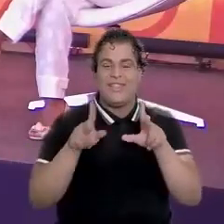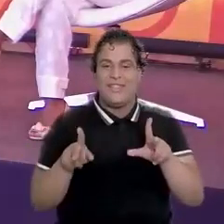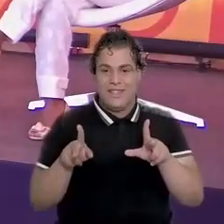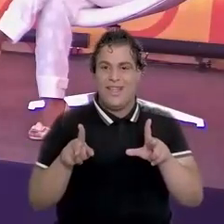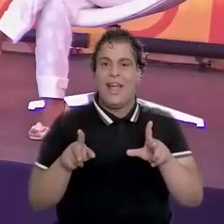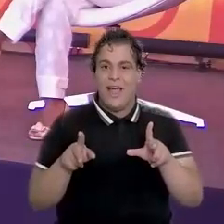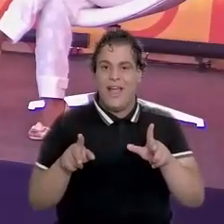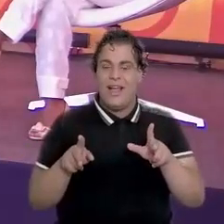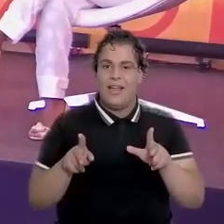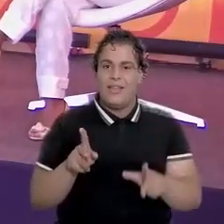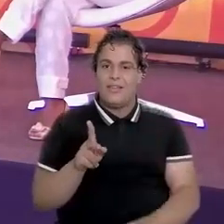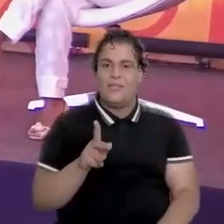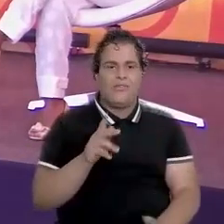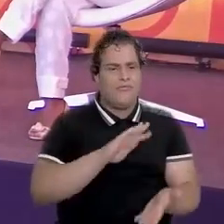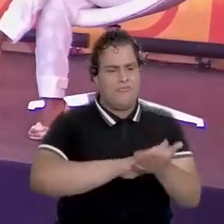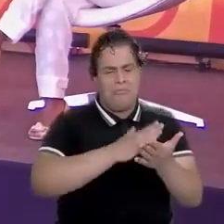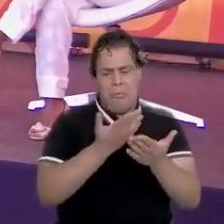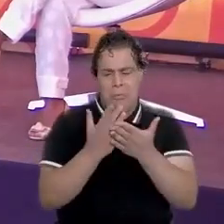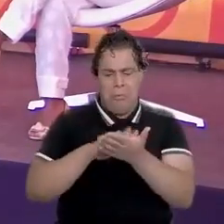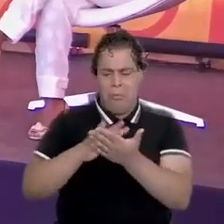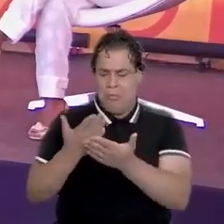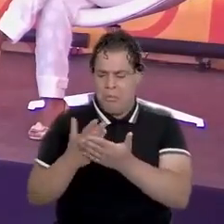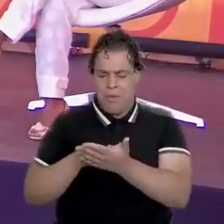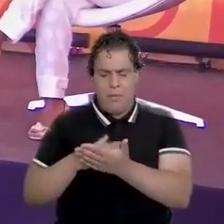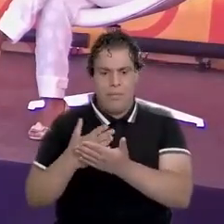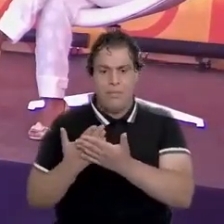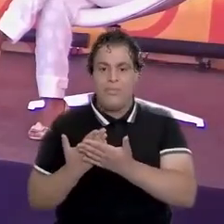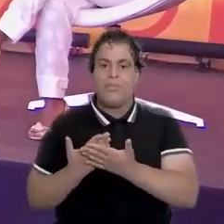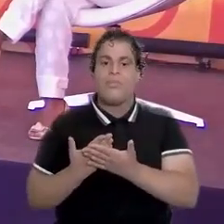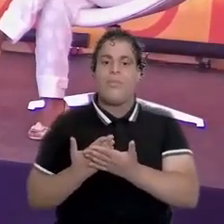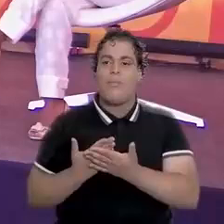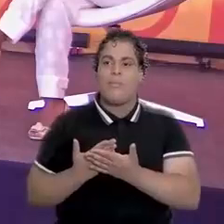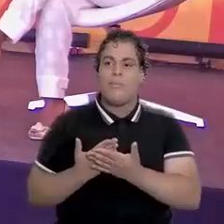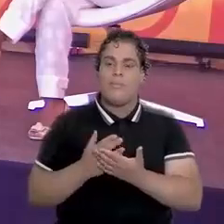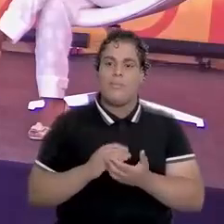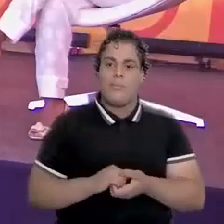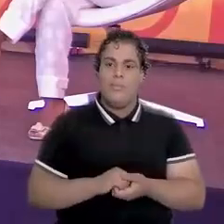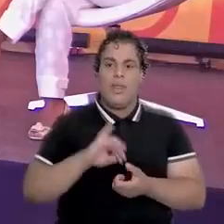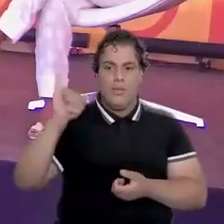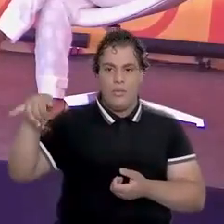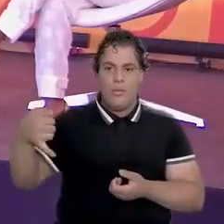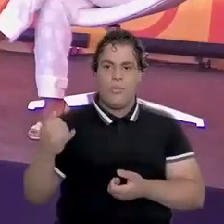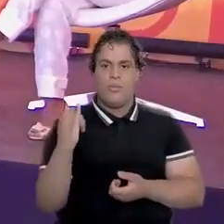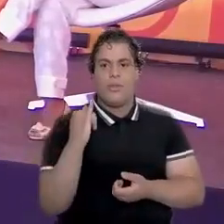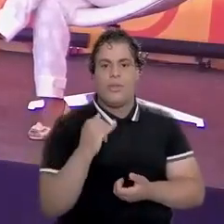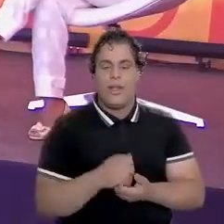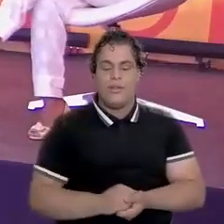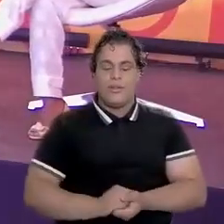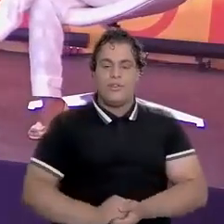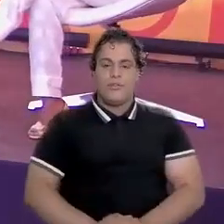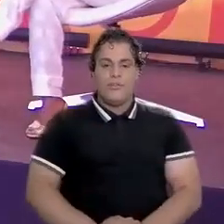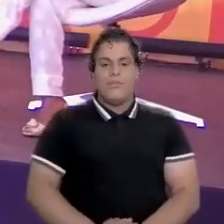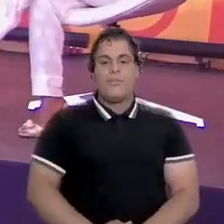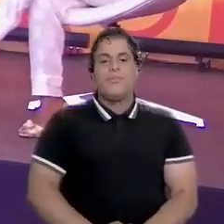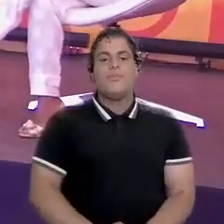Que a gente, muitas interpretações, sem ponto e com grande oportunidade.